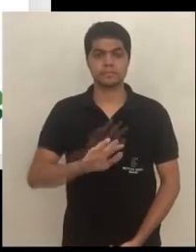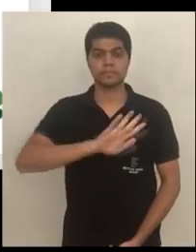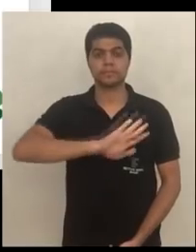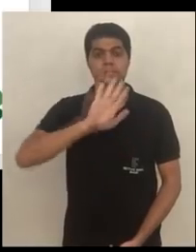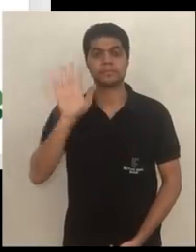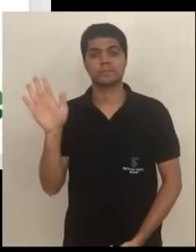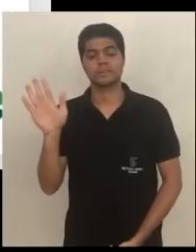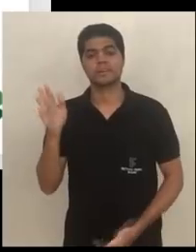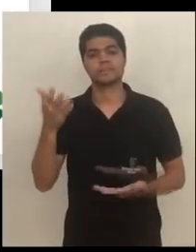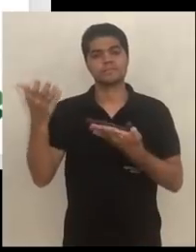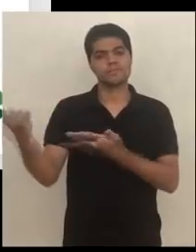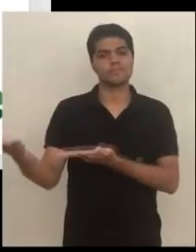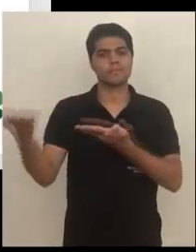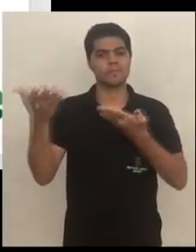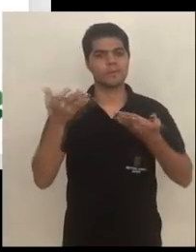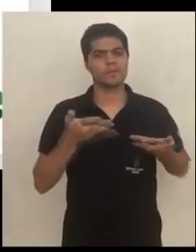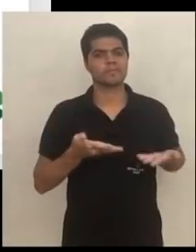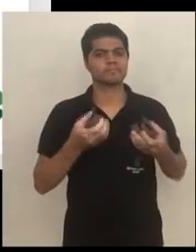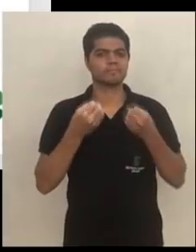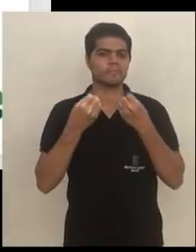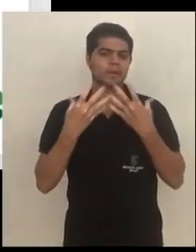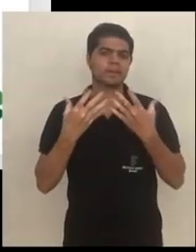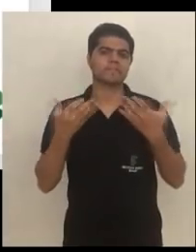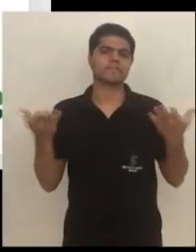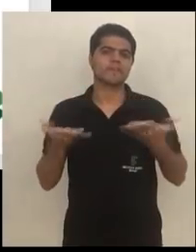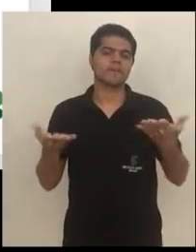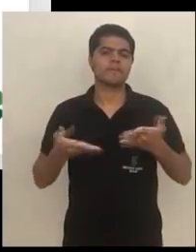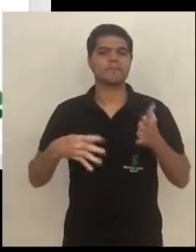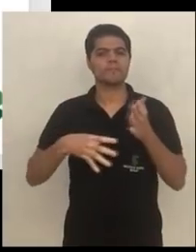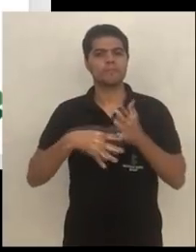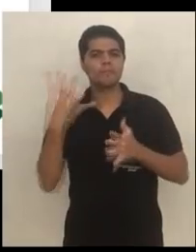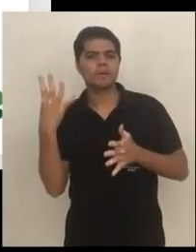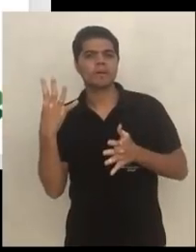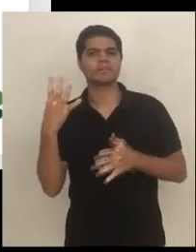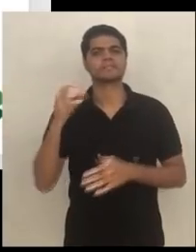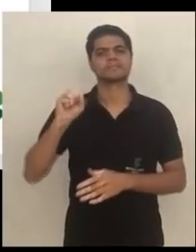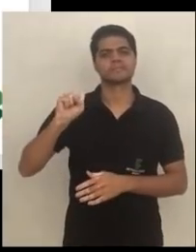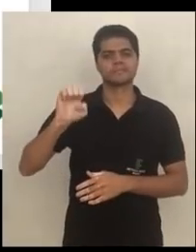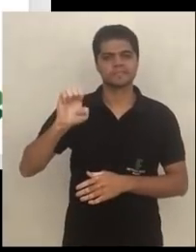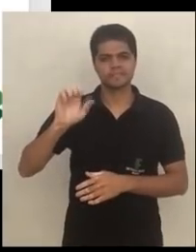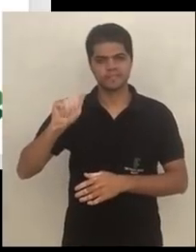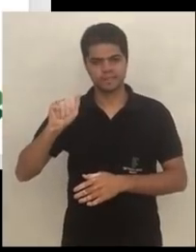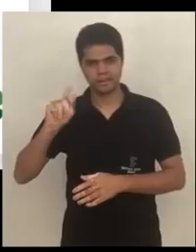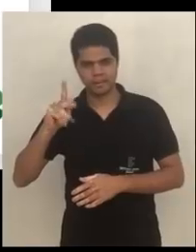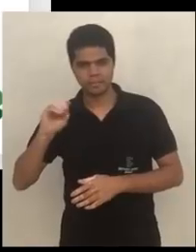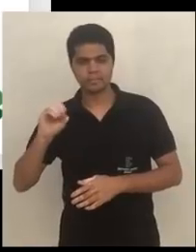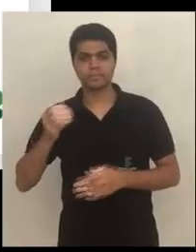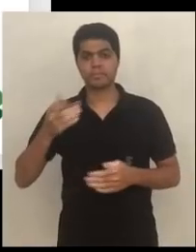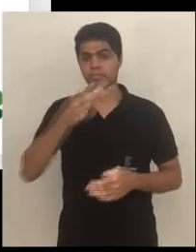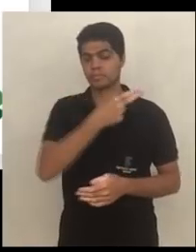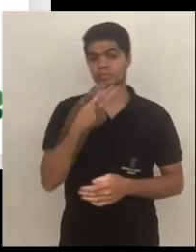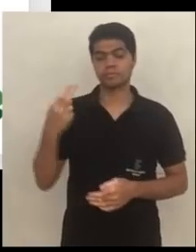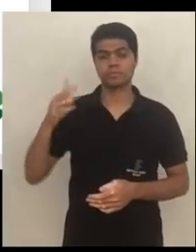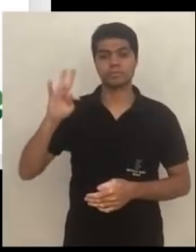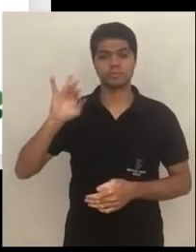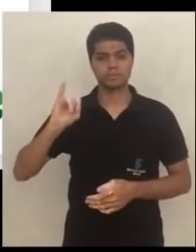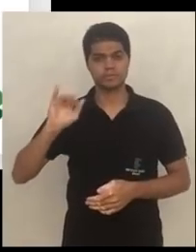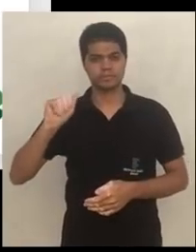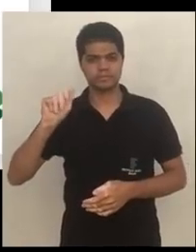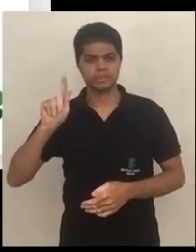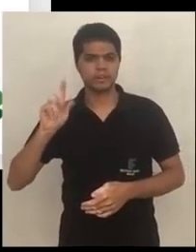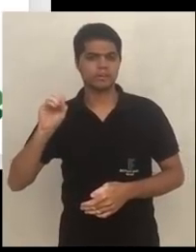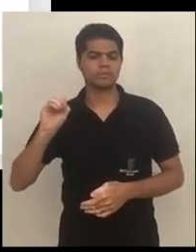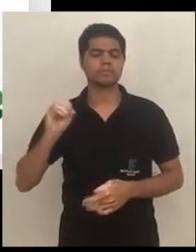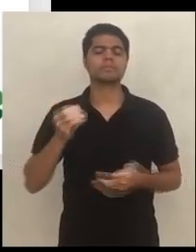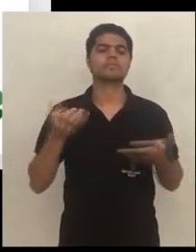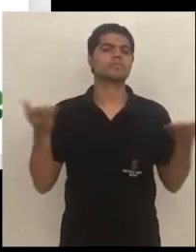Olá, sejam bem-vindos ao Quarto CEAPO. Meu nome é Thiago e vou compartilhar um pouco com vocês